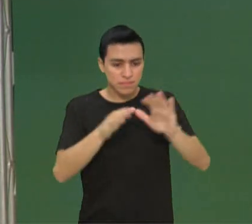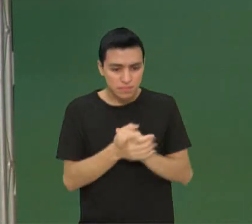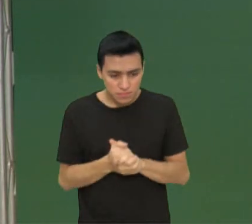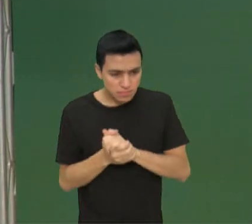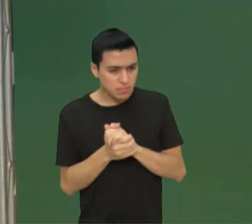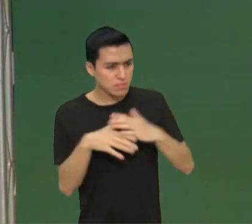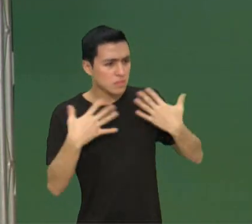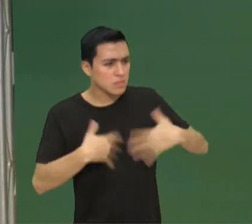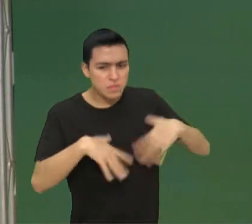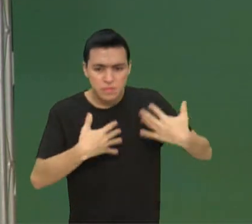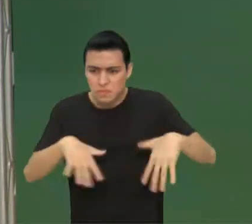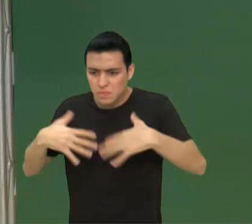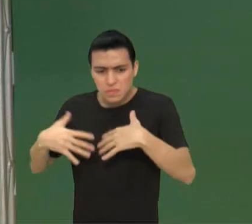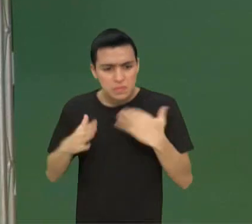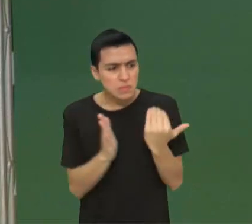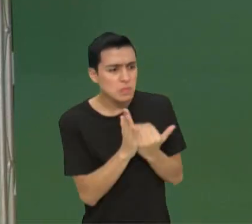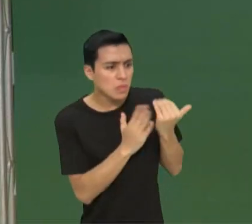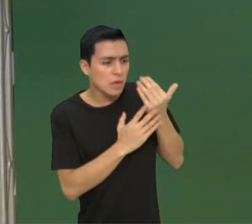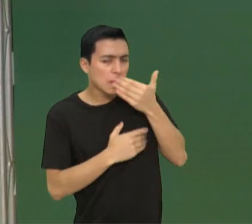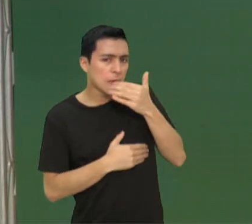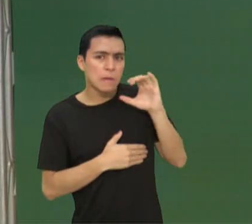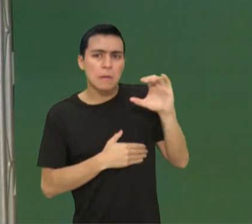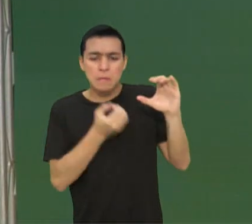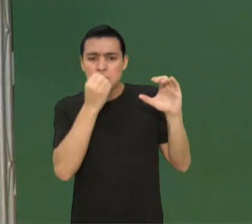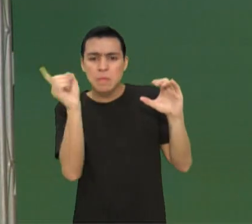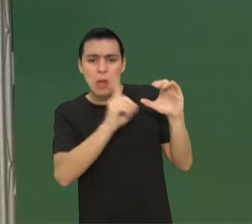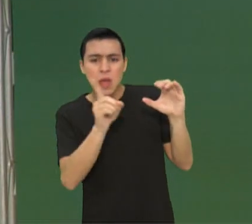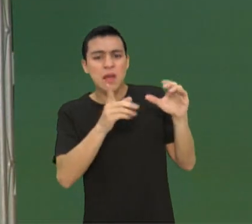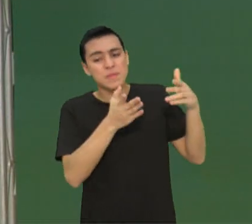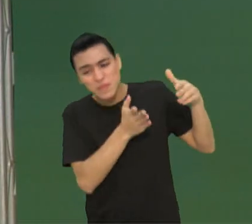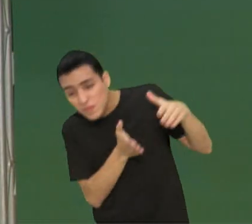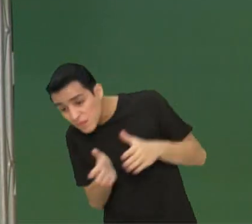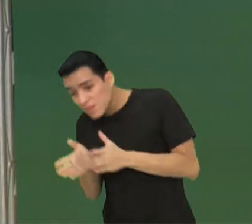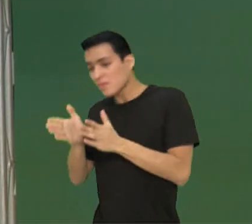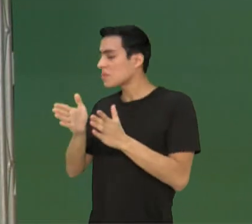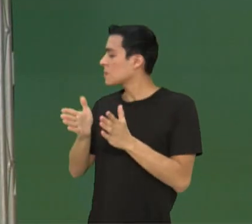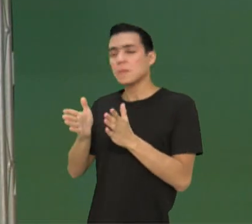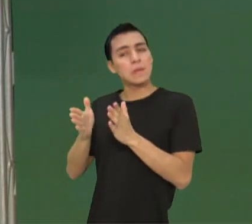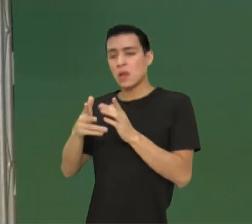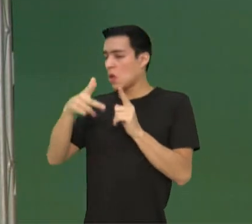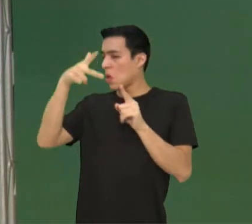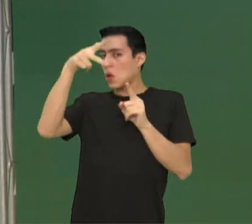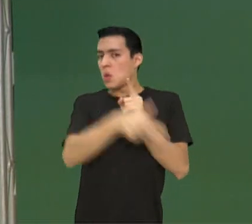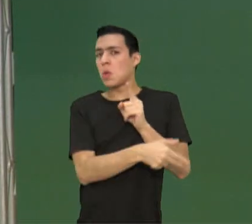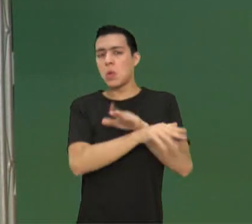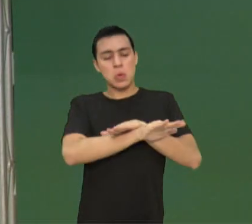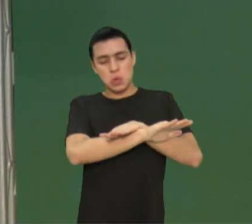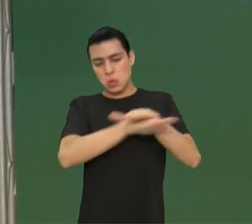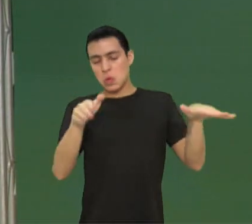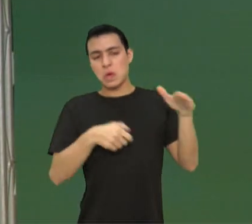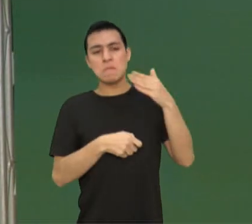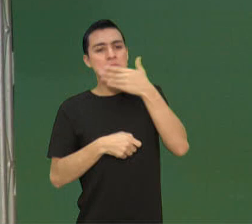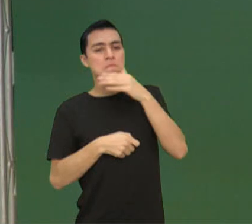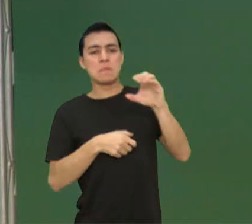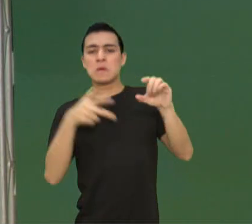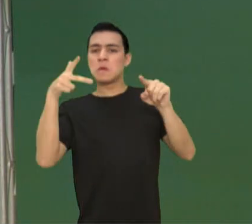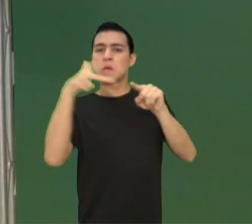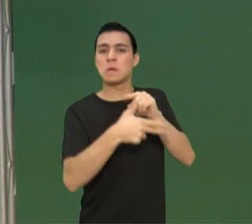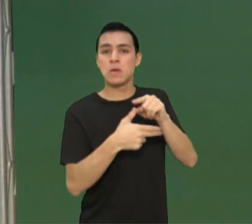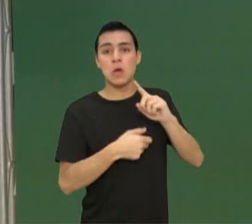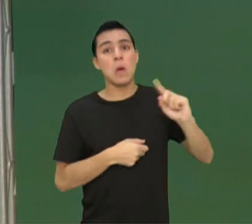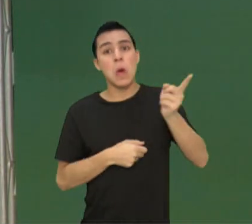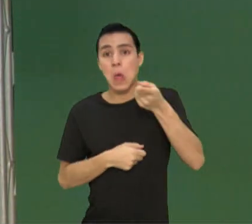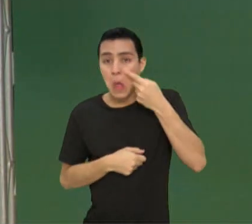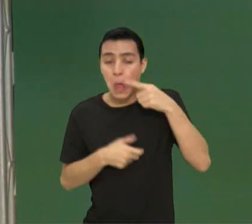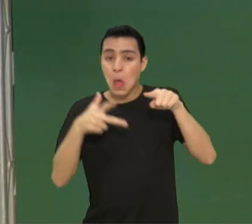muito carboidrato, pode não fazer bem, e vão para um outro caminho de exagero, o corte dos carboidratos. E veja que o corte